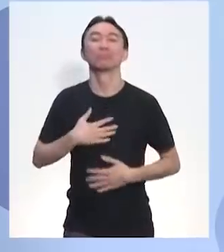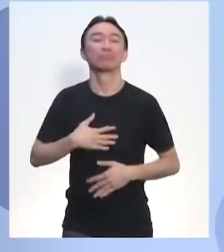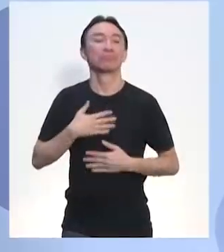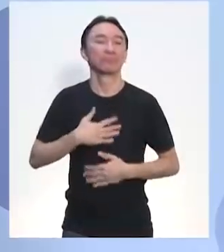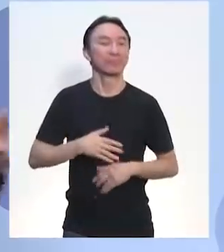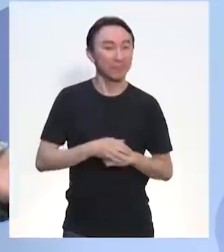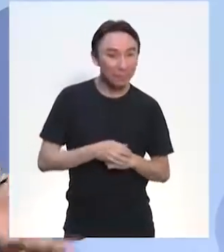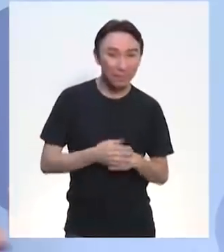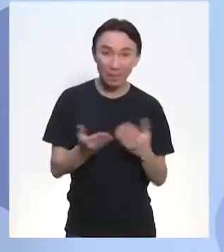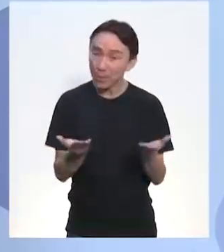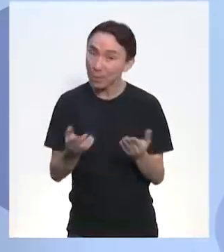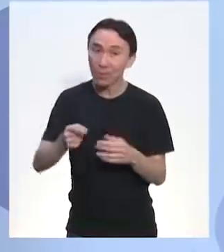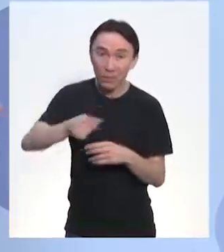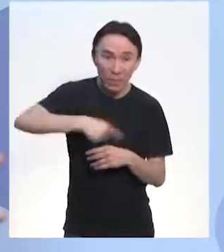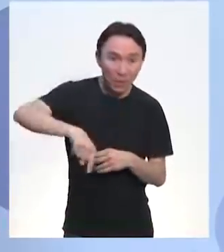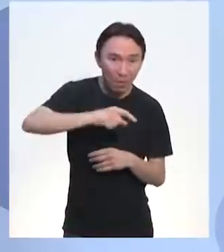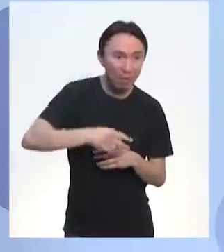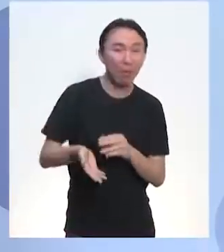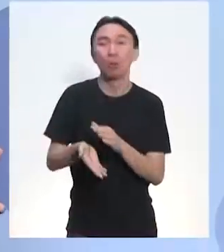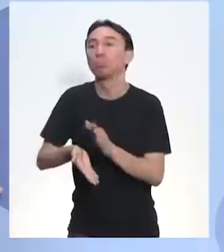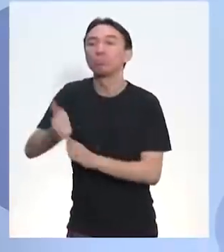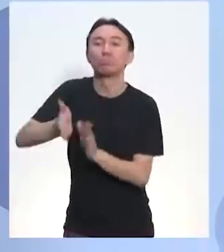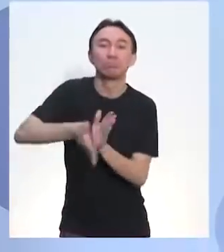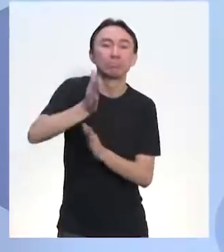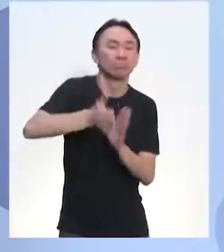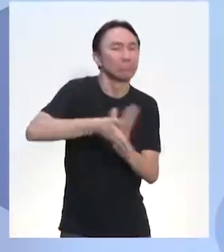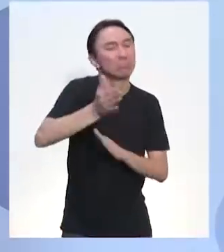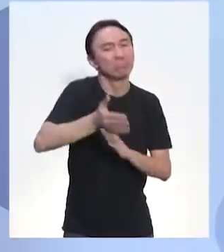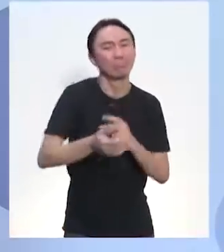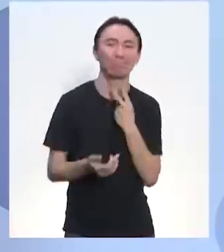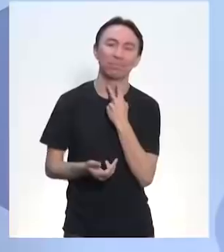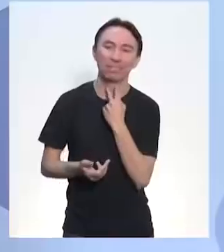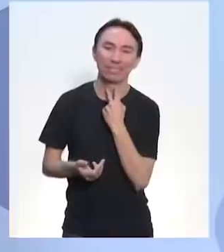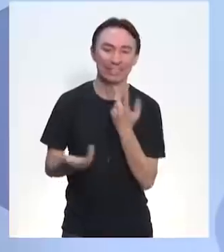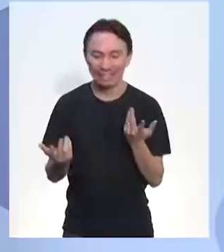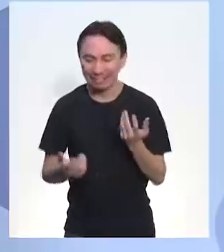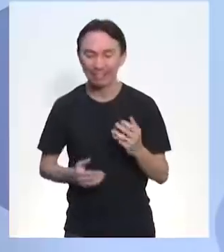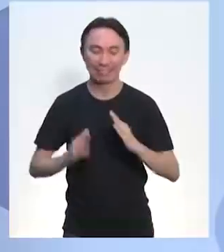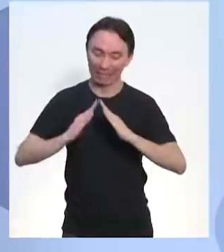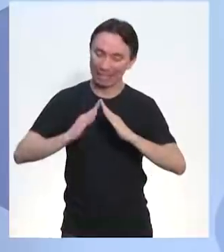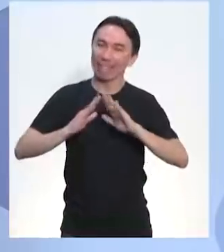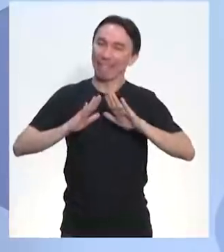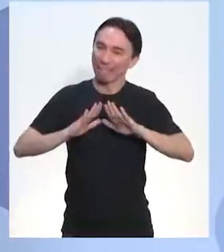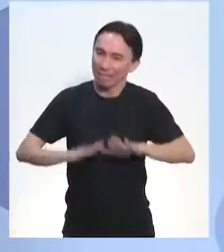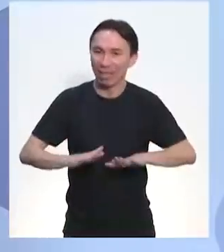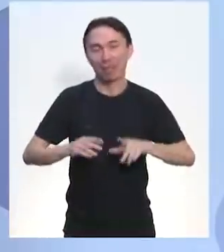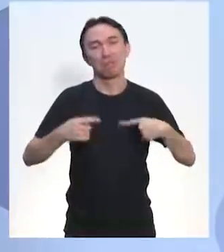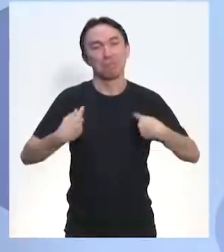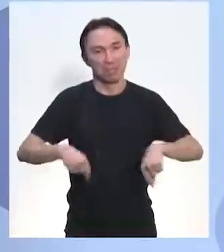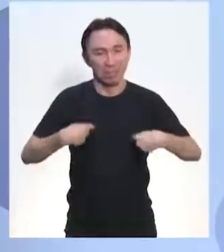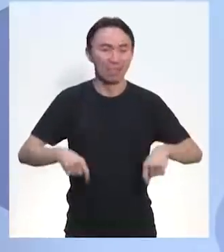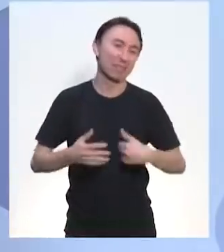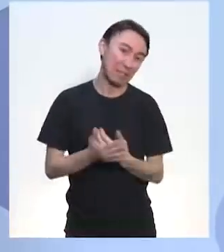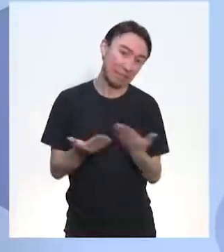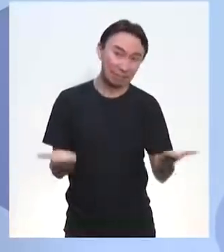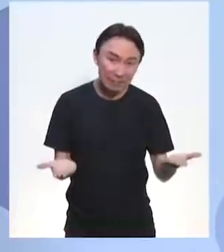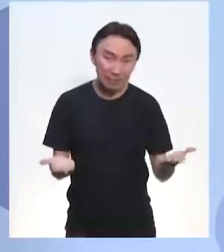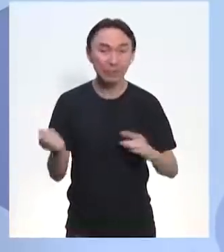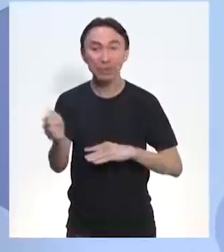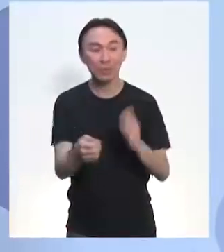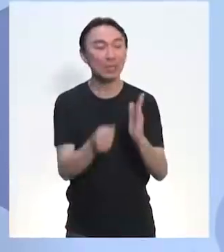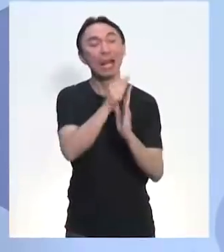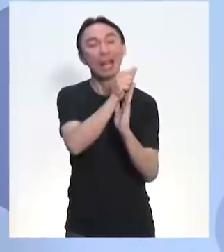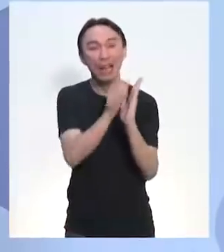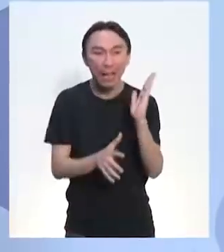a gente também não pode sair para poder fazer nada, né? Se a gente pensar numa questão de desafio, de atividade. Então, por isso que a gente